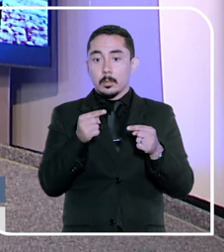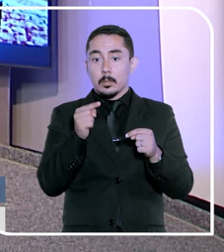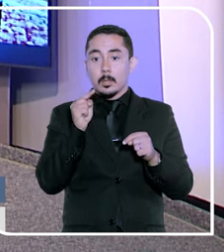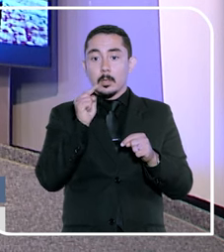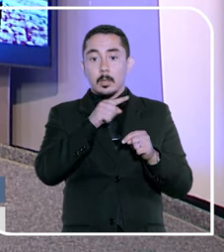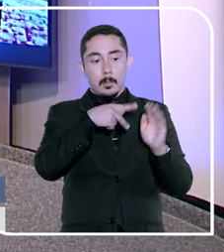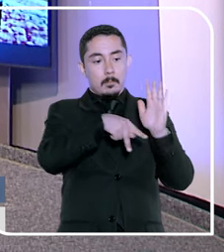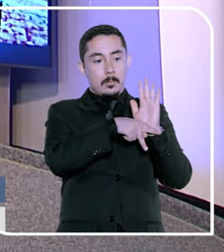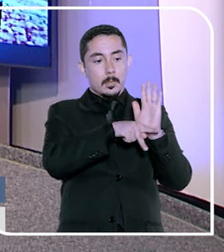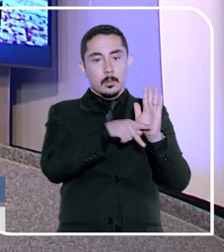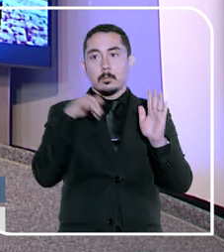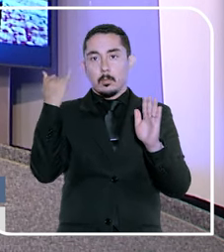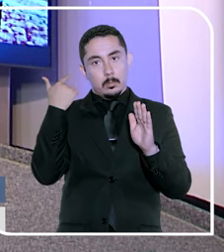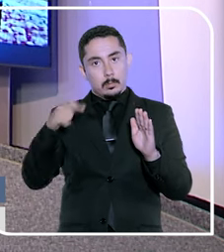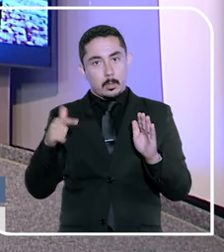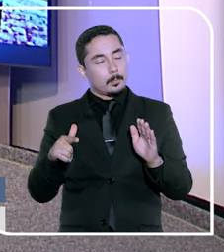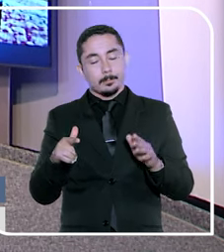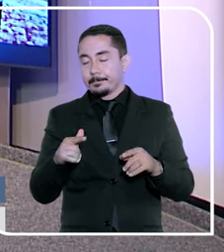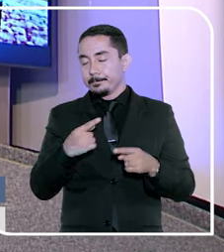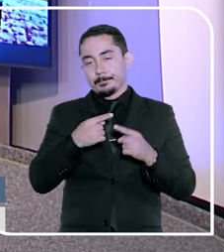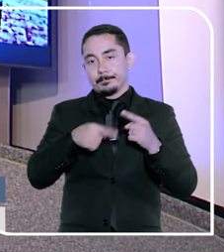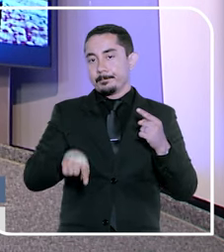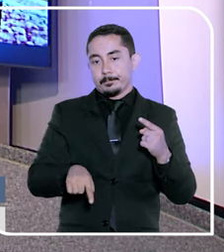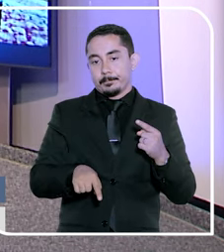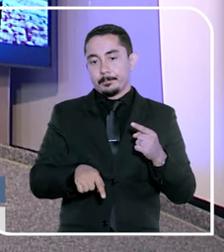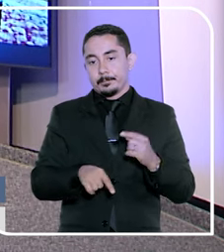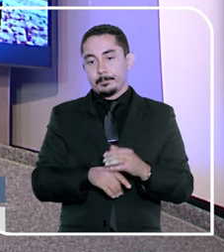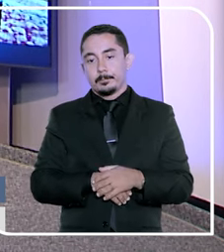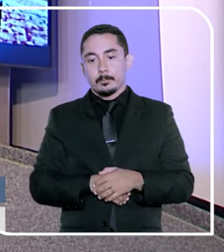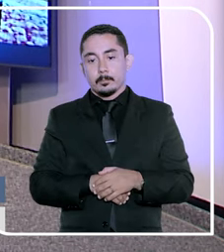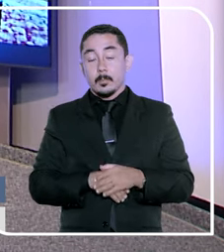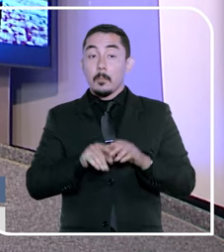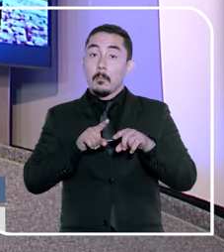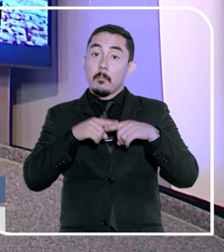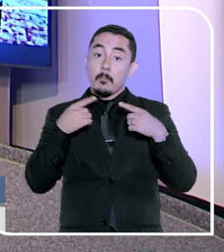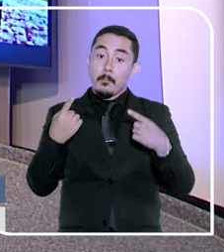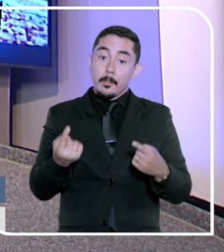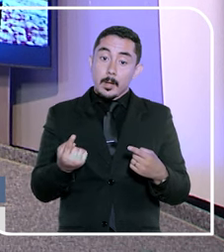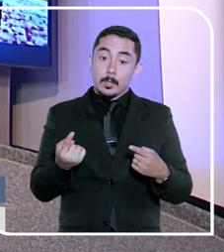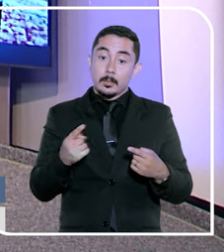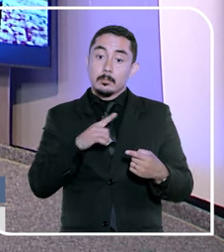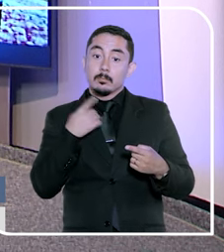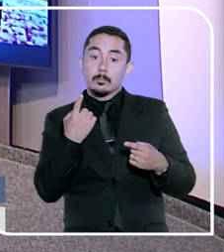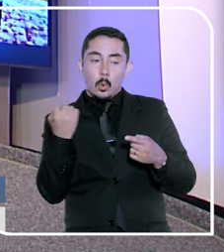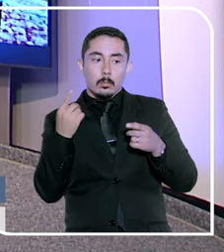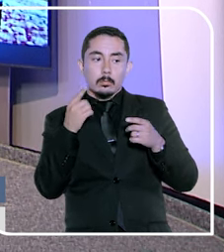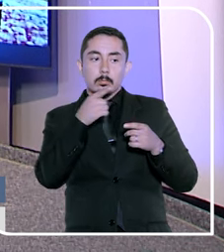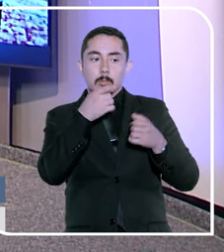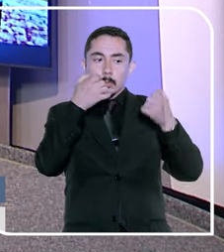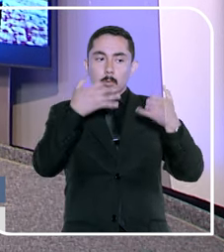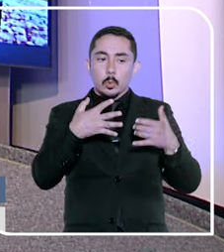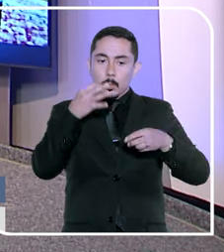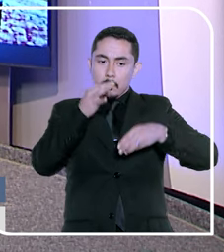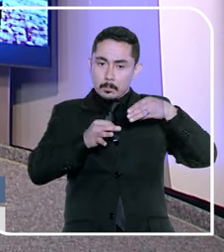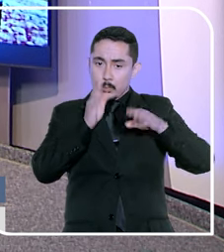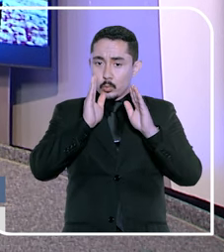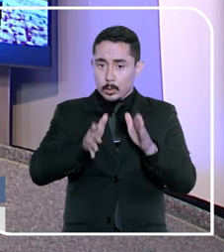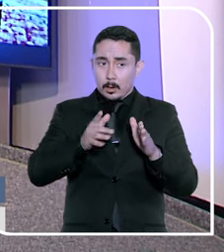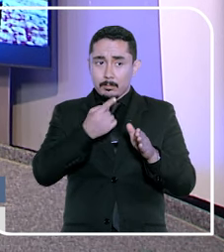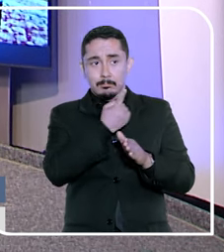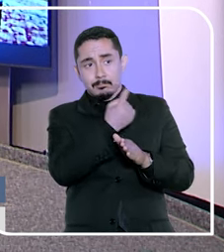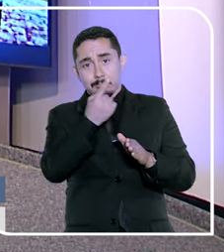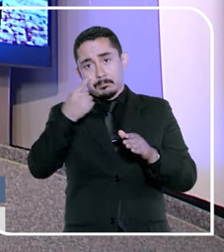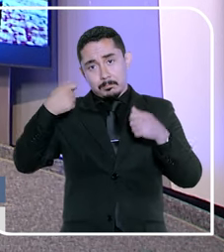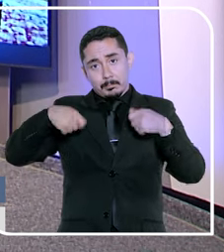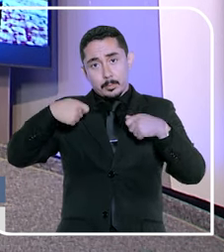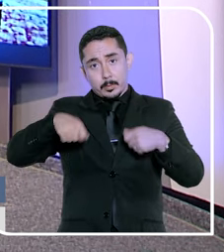da significância porém como já já mencionou o ministro sket cada caso tem que ser analisado com